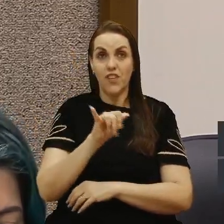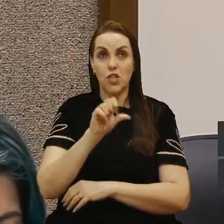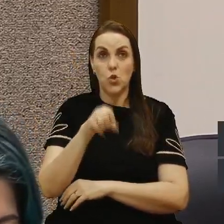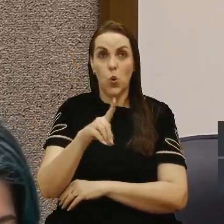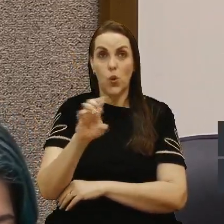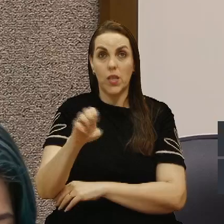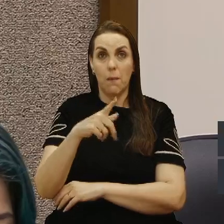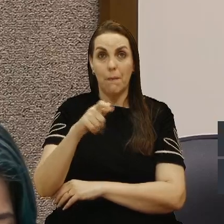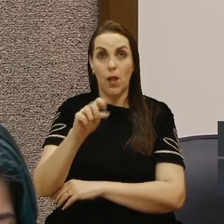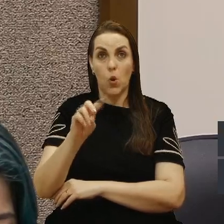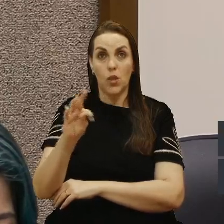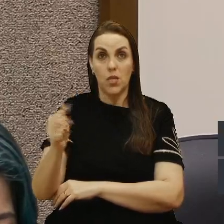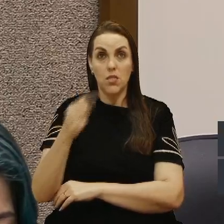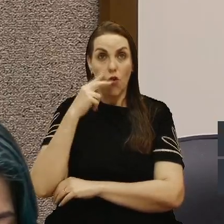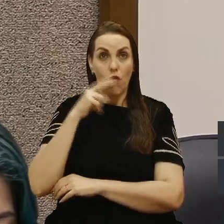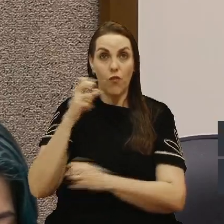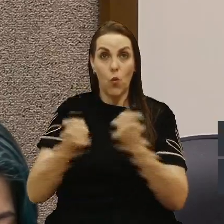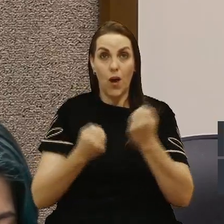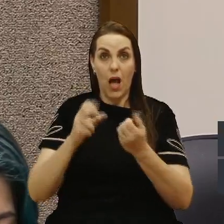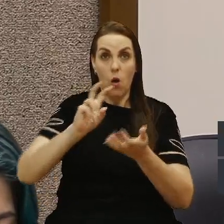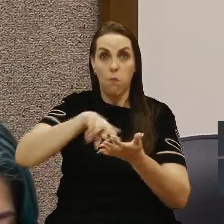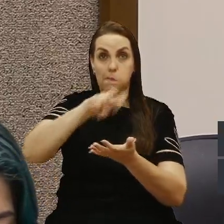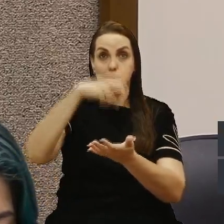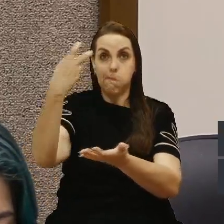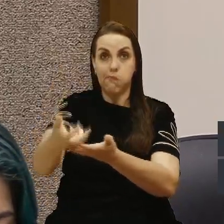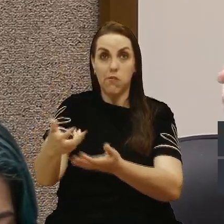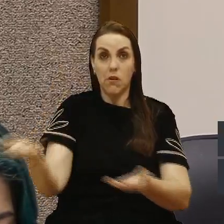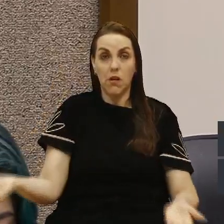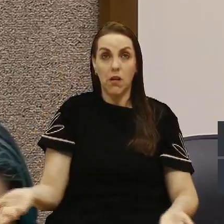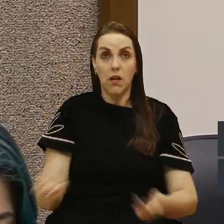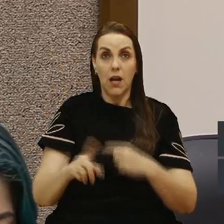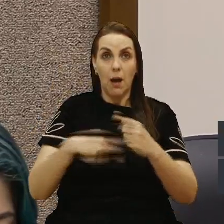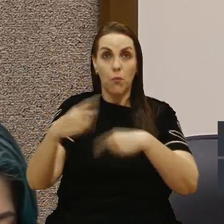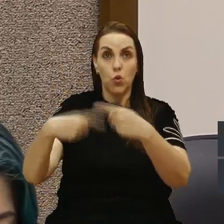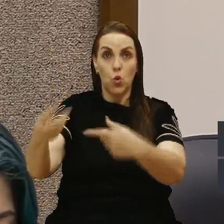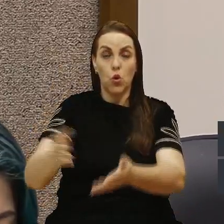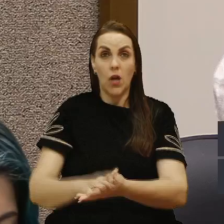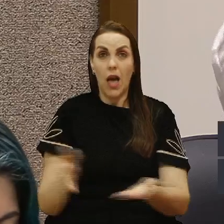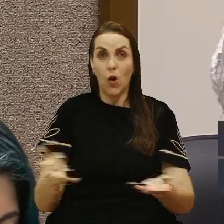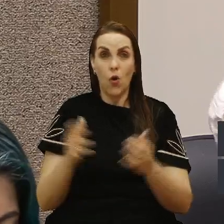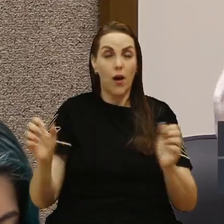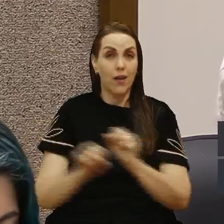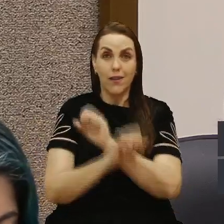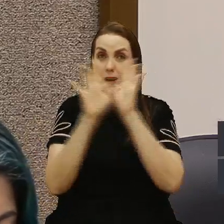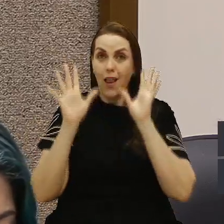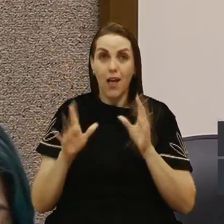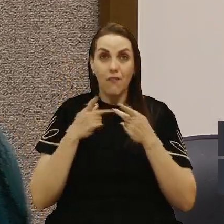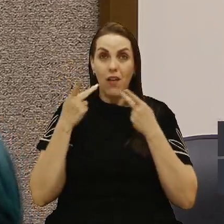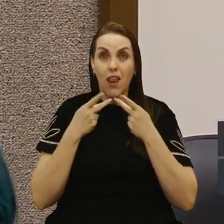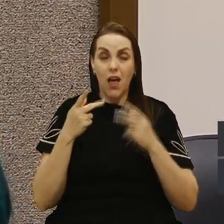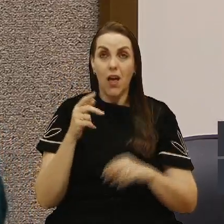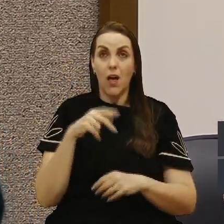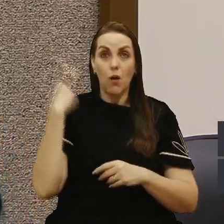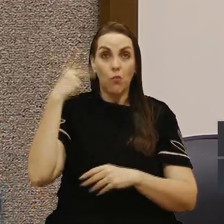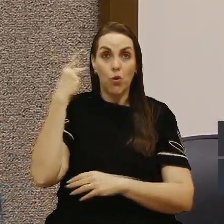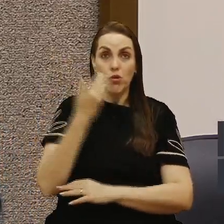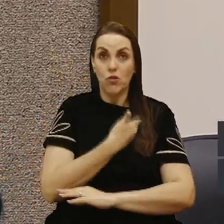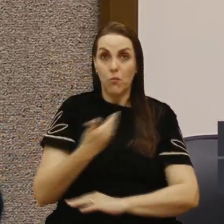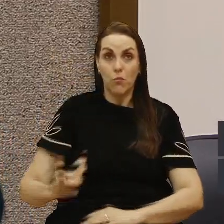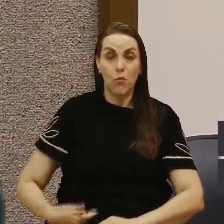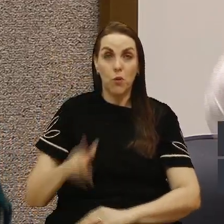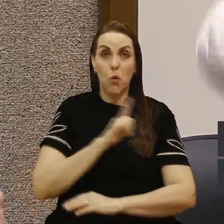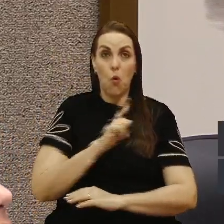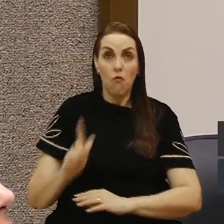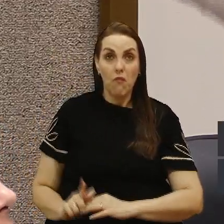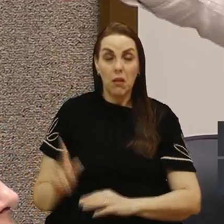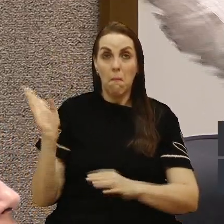carro capotar na Visconde de Pelotas semana passada, vereador Caleb. Agora nós precisamos ser transparentes. É uma política pública do governo e se está mal